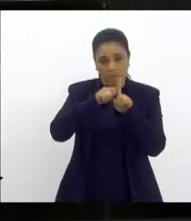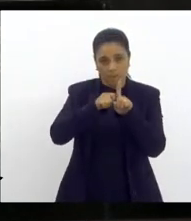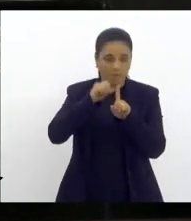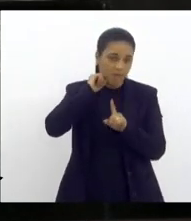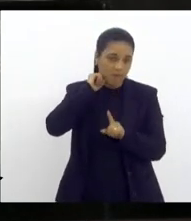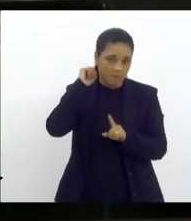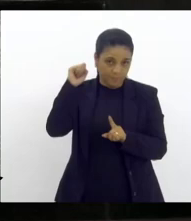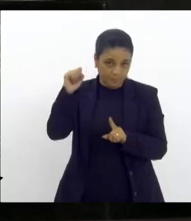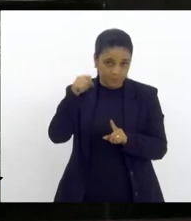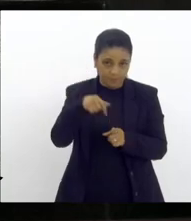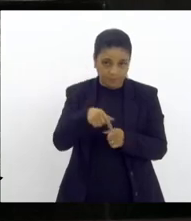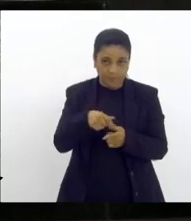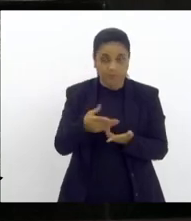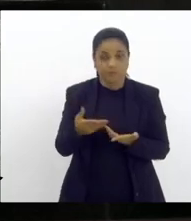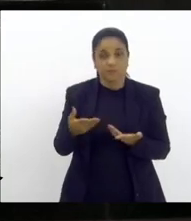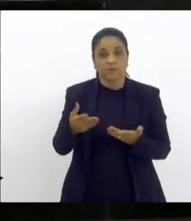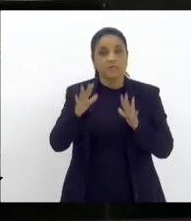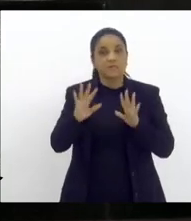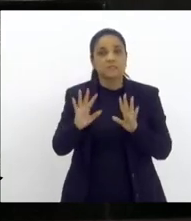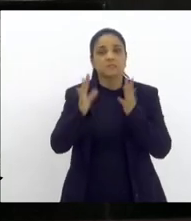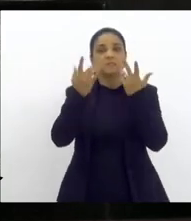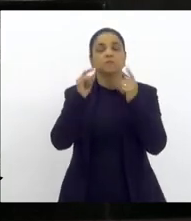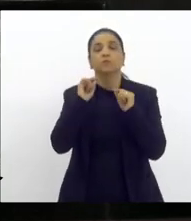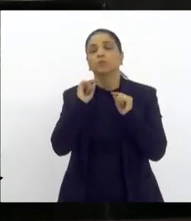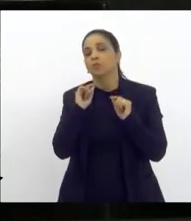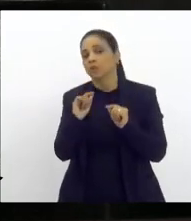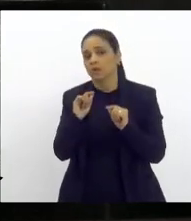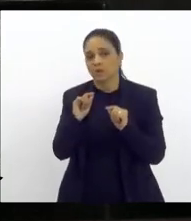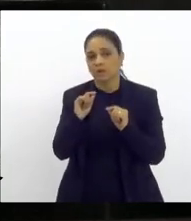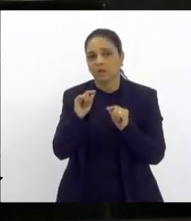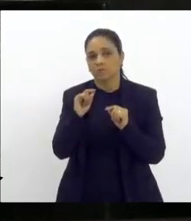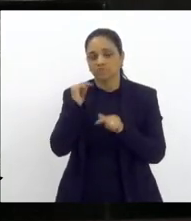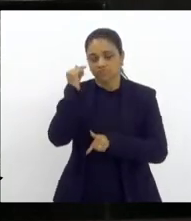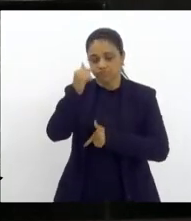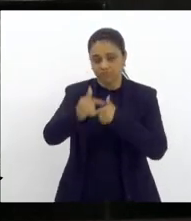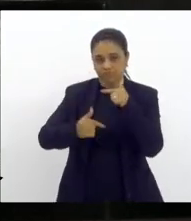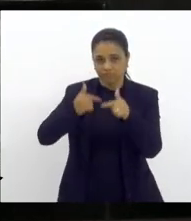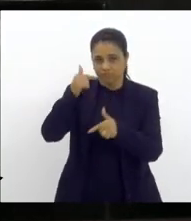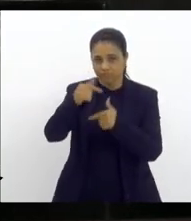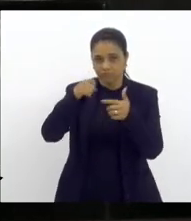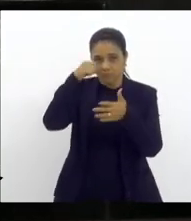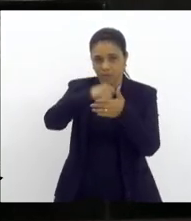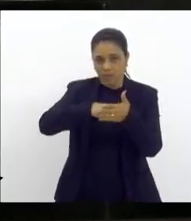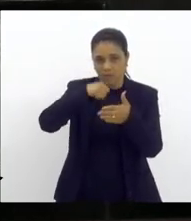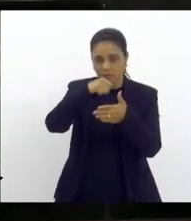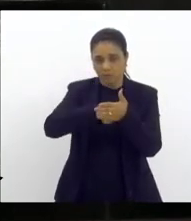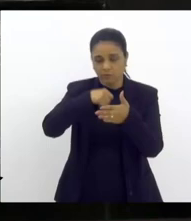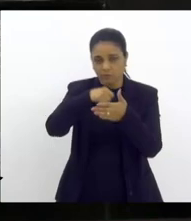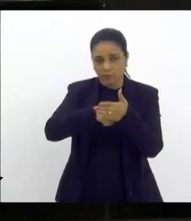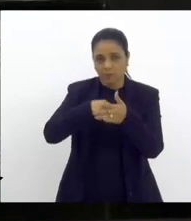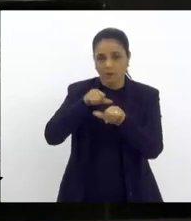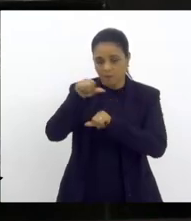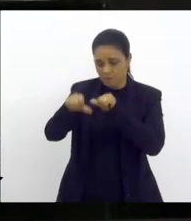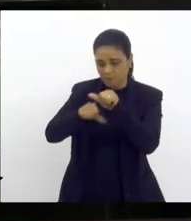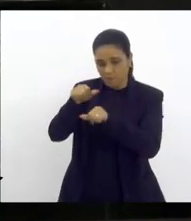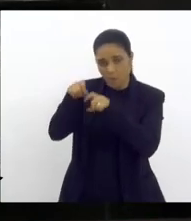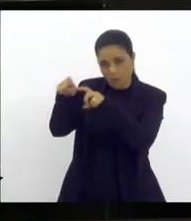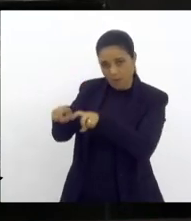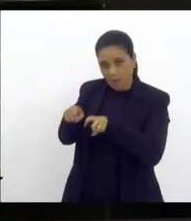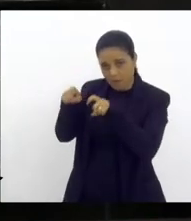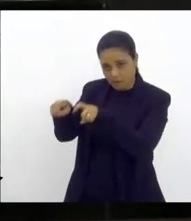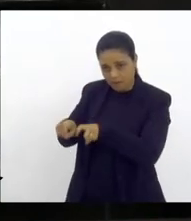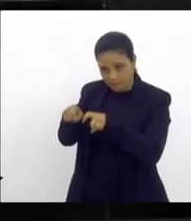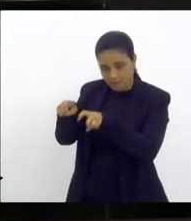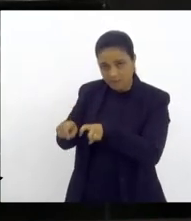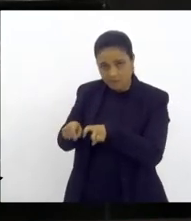em que nós celebramos a Jornada Nacional de lutas pela reforma agrária e eu como